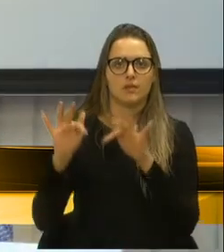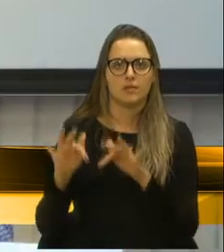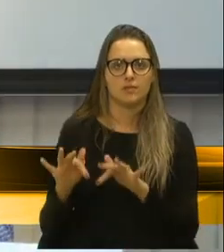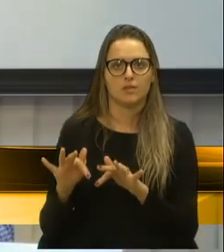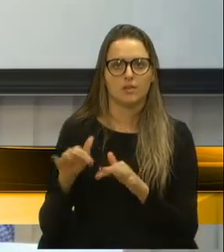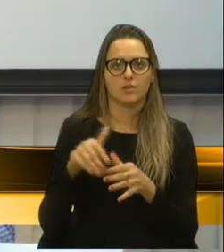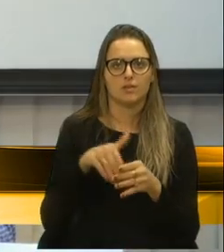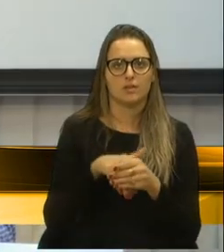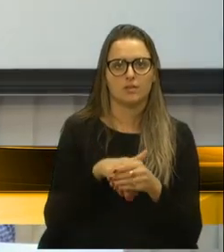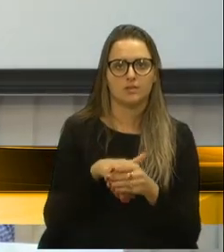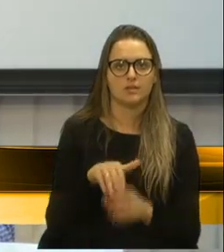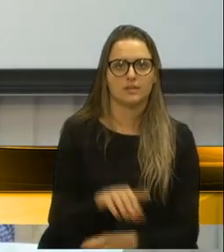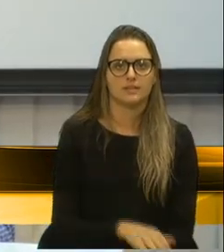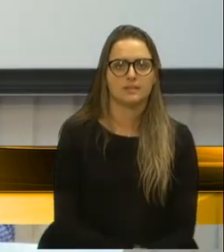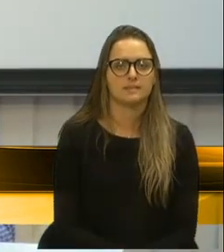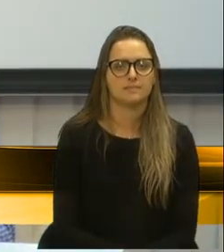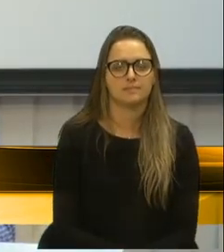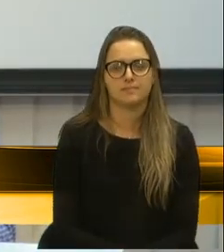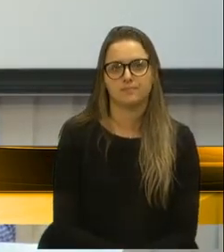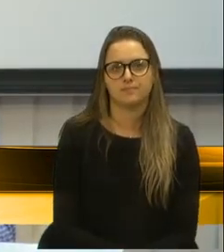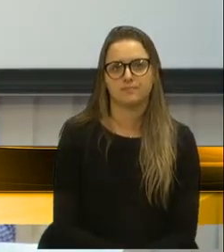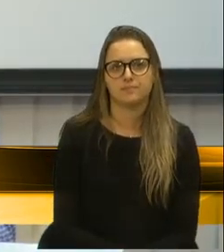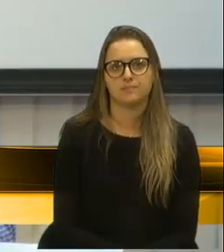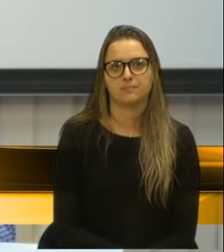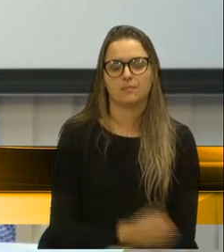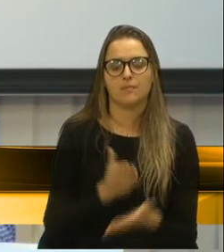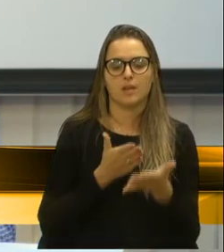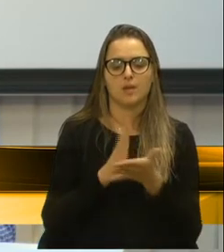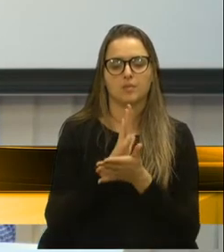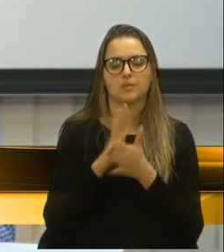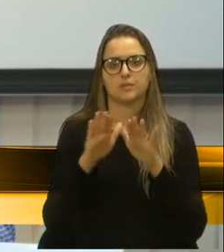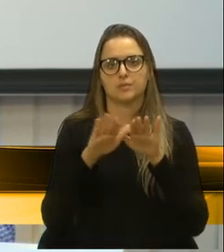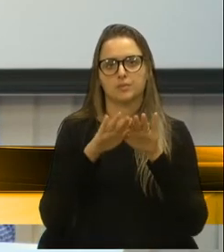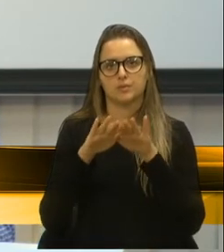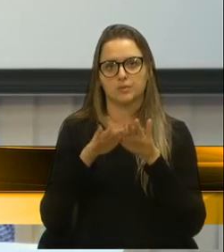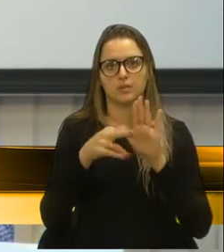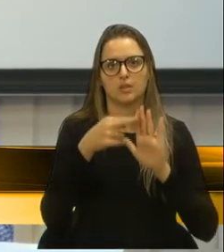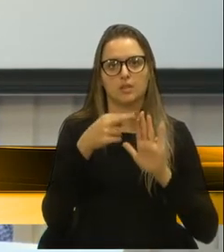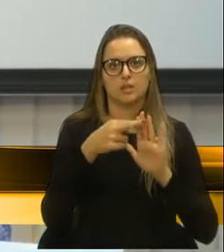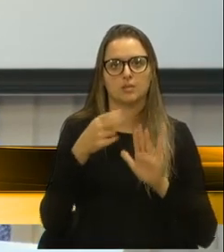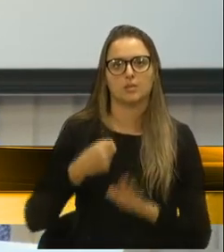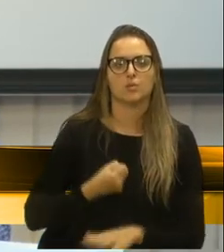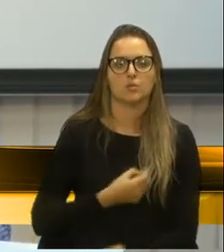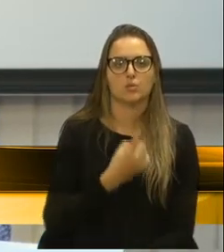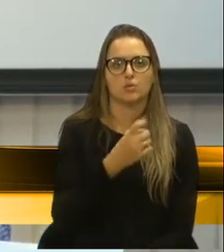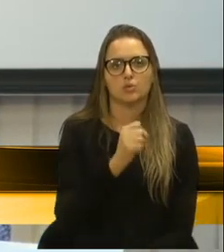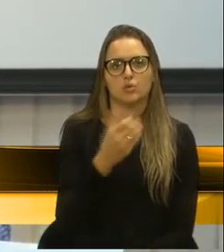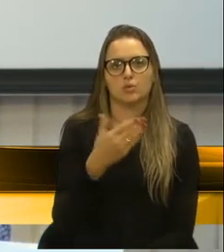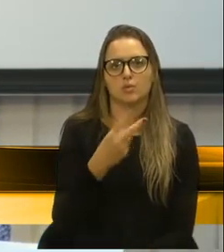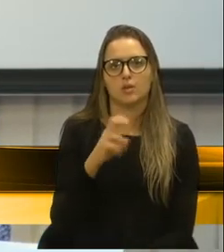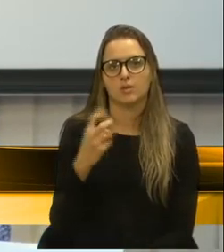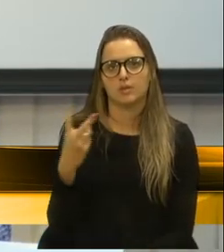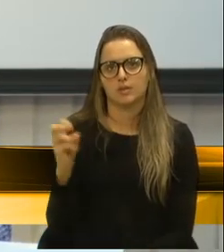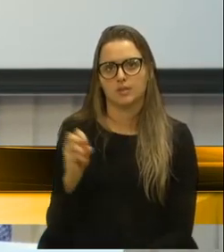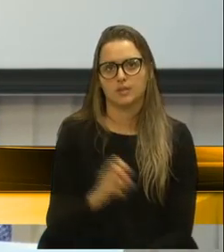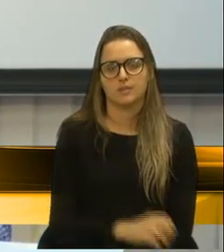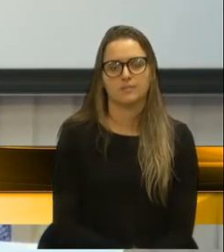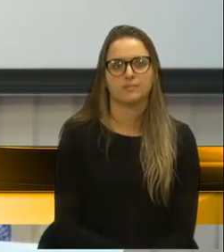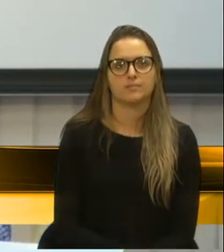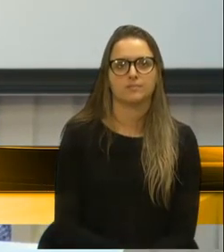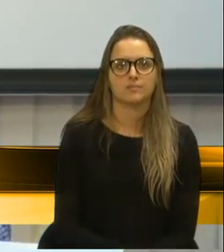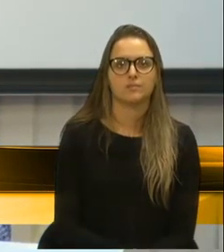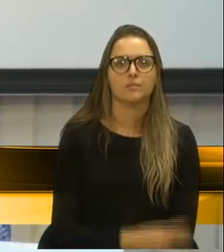Encerrada a votação, aprovado por unanimidade, requerimento número 18 de 2020,